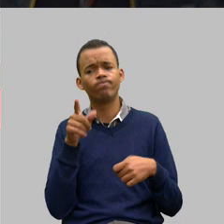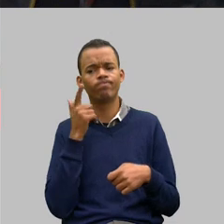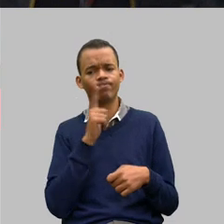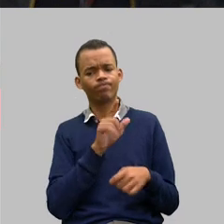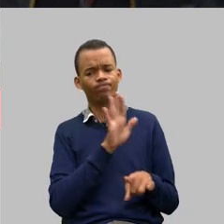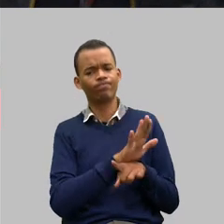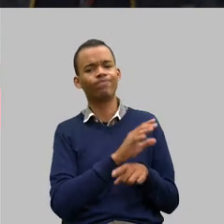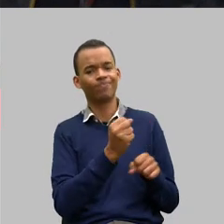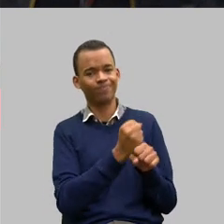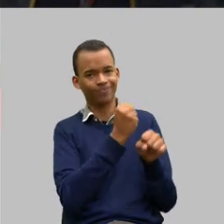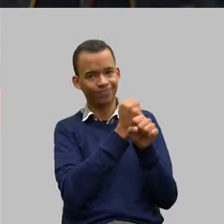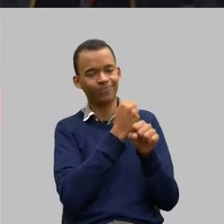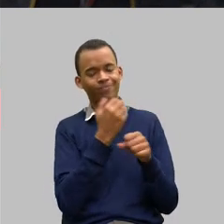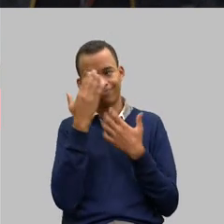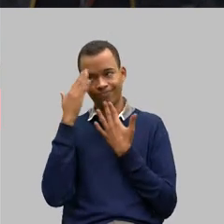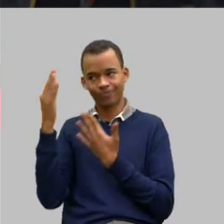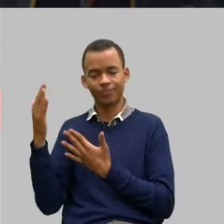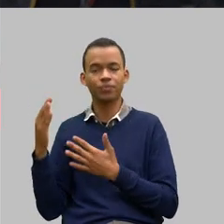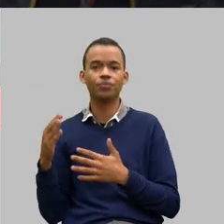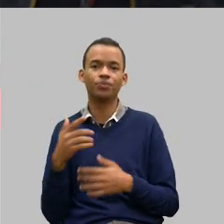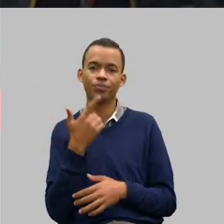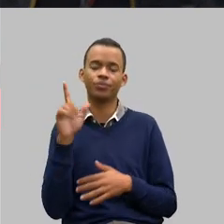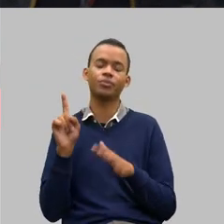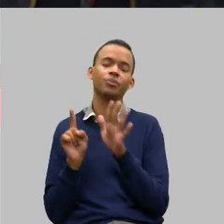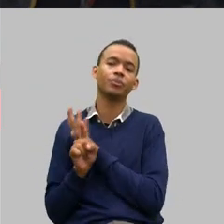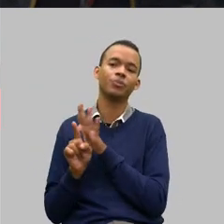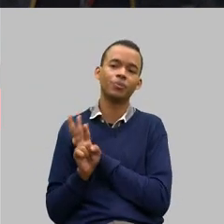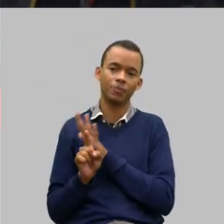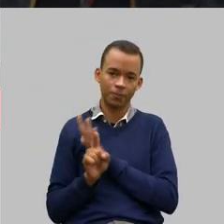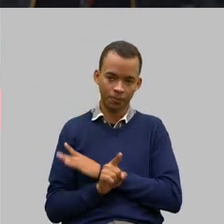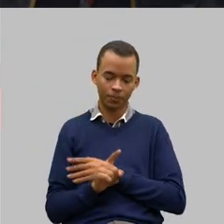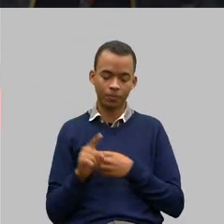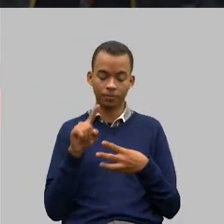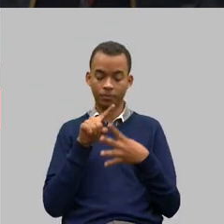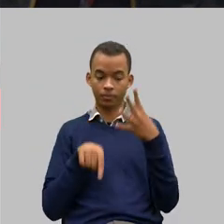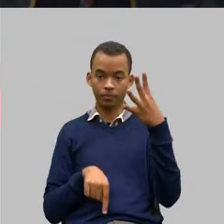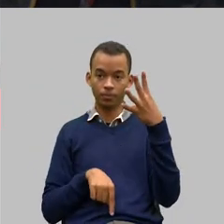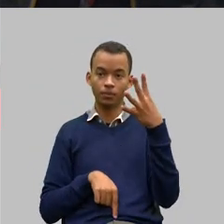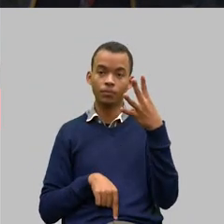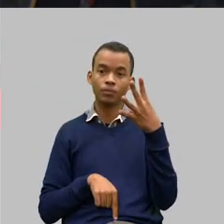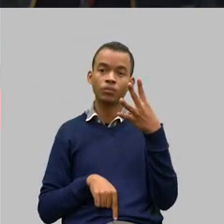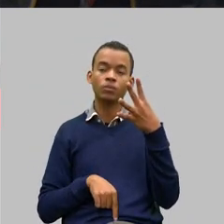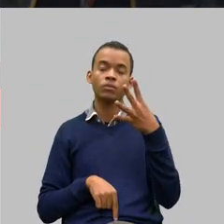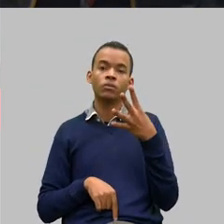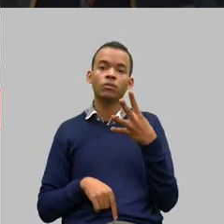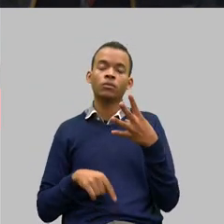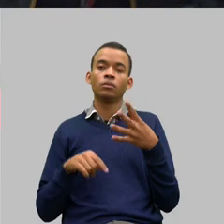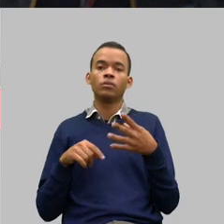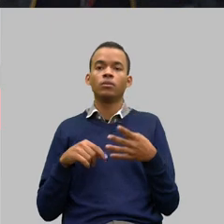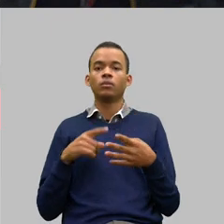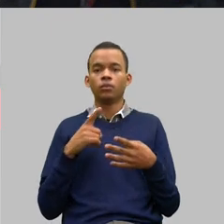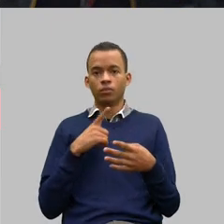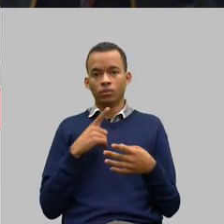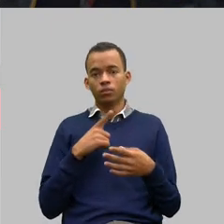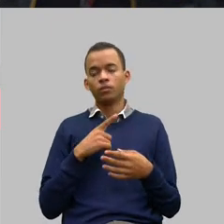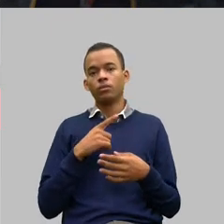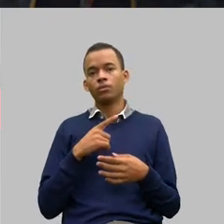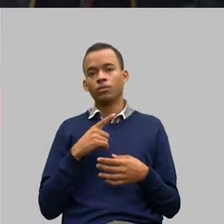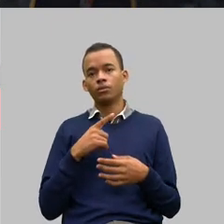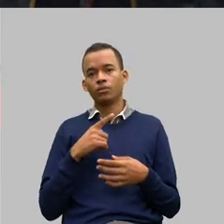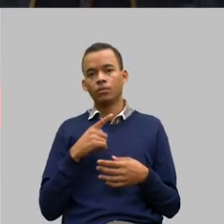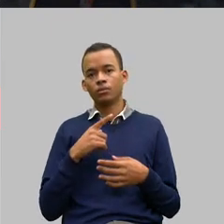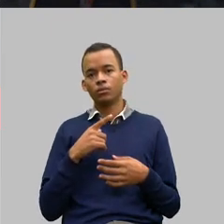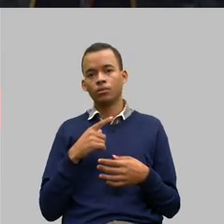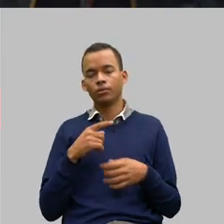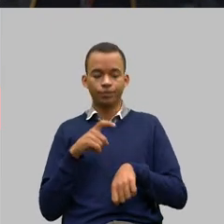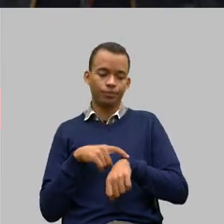e alguns questionamentos aqui são quatro eu quero pontuar rapidamente aqui por causa